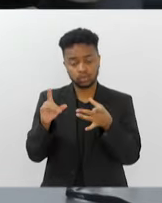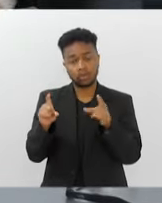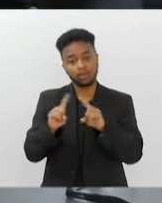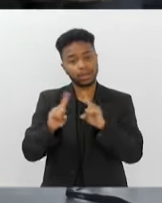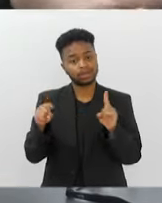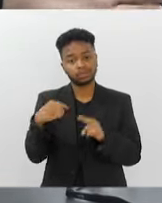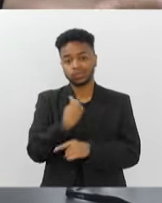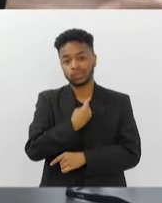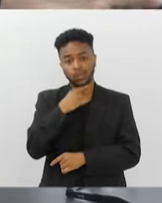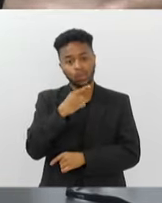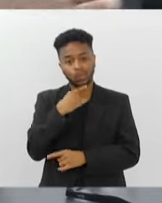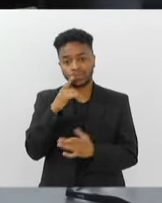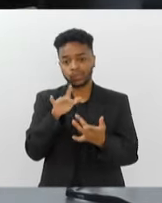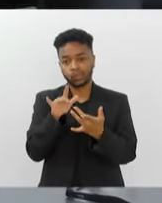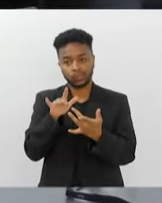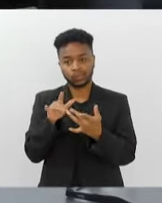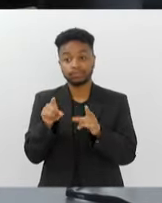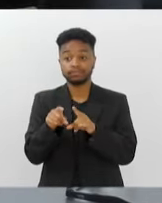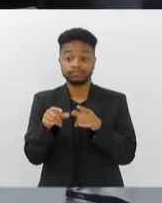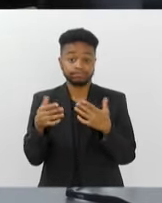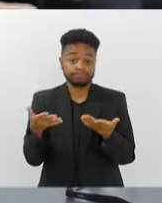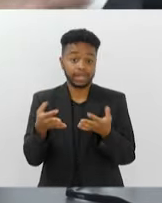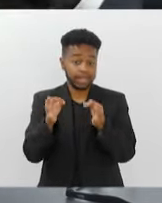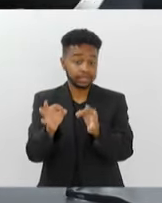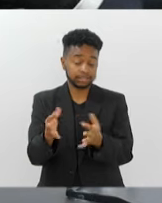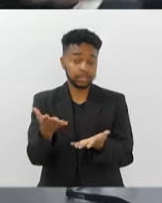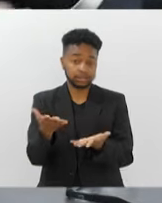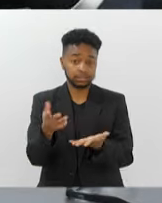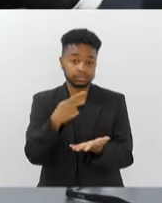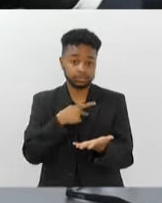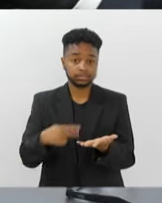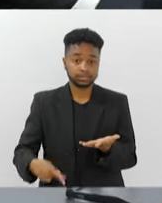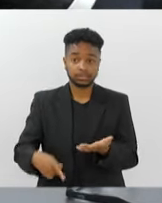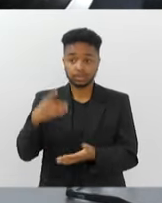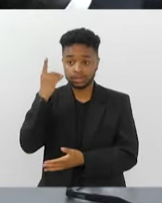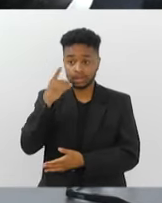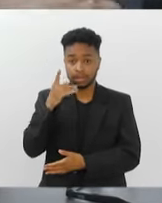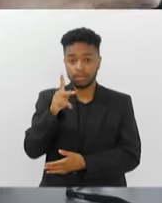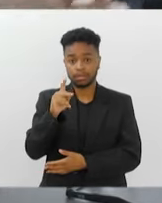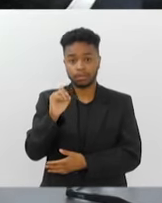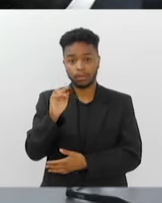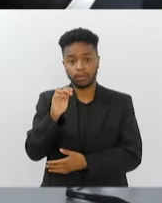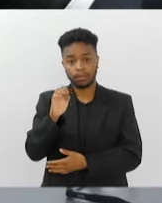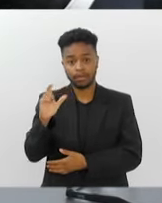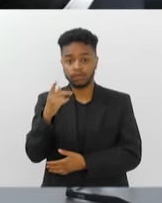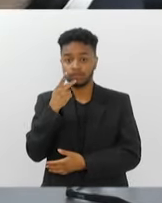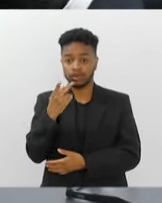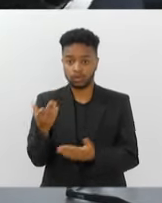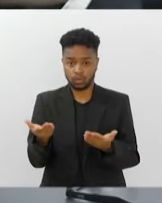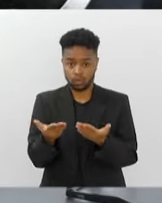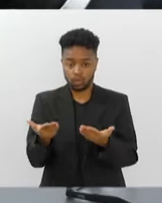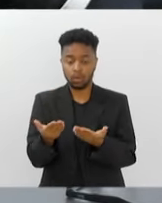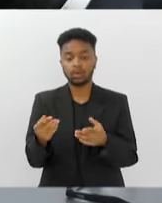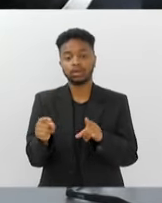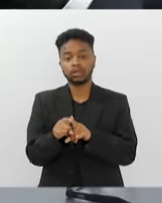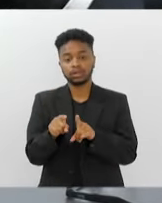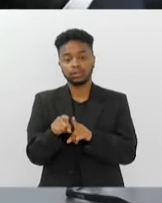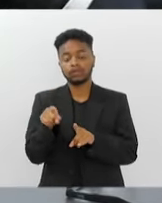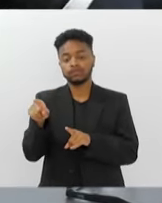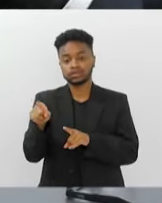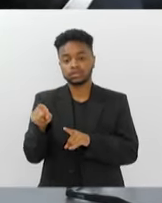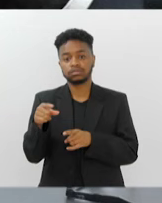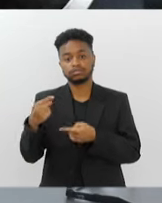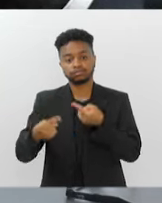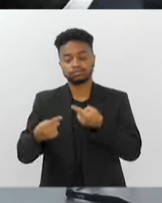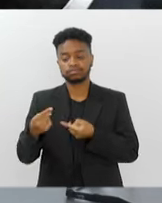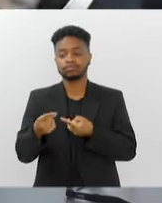acesso e a gente Presidente é exatamente isso o deputado Felipe paubel acabou de falar agora e o senhor com esse tema